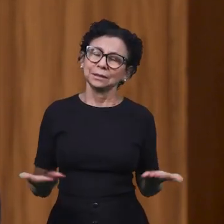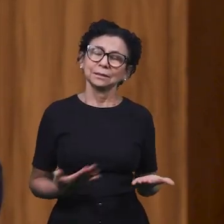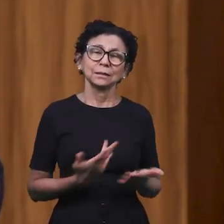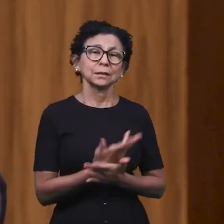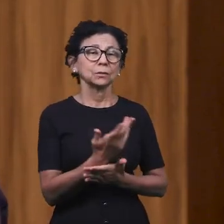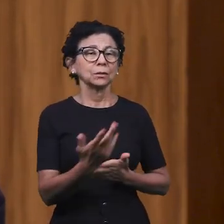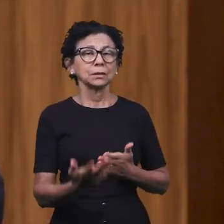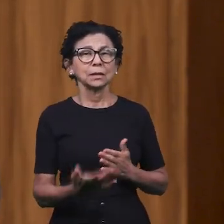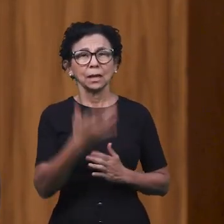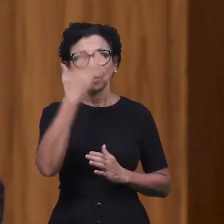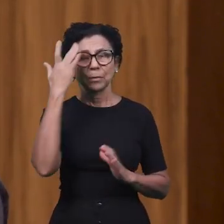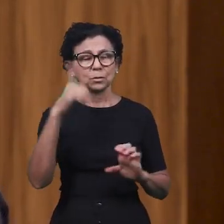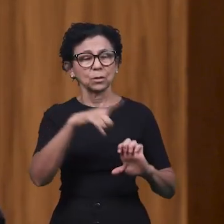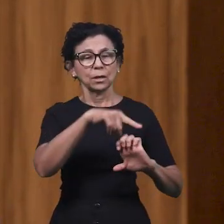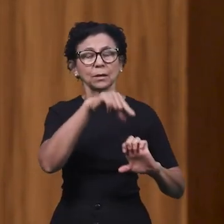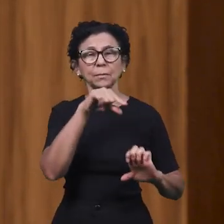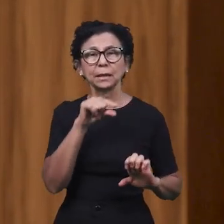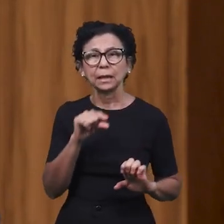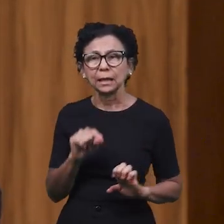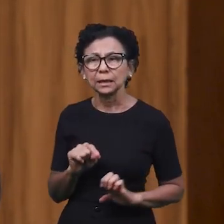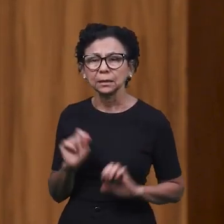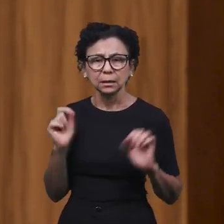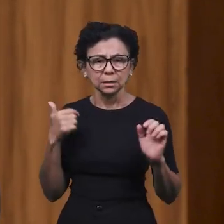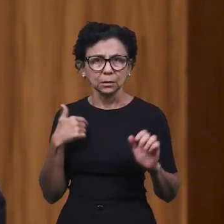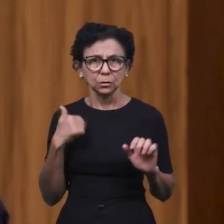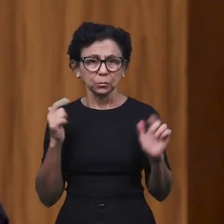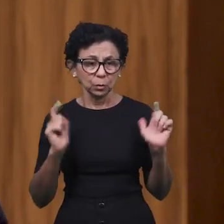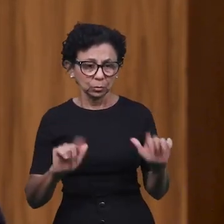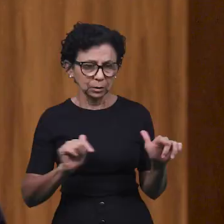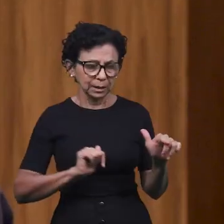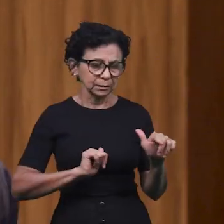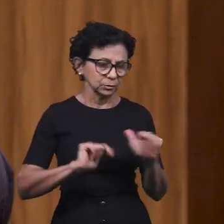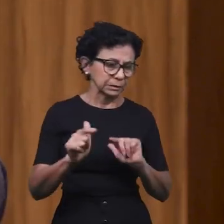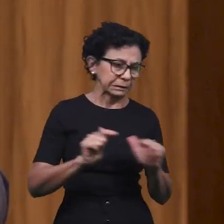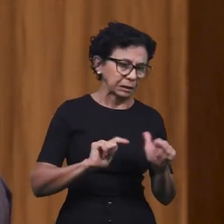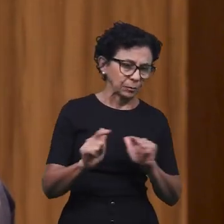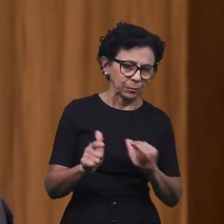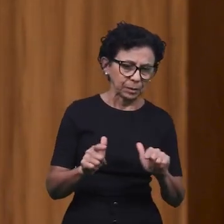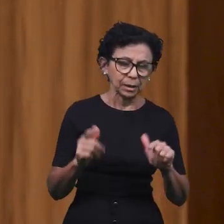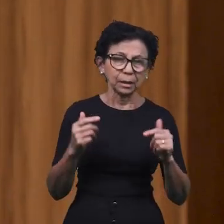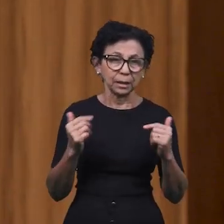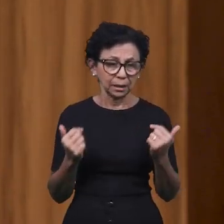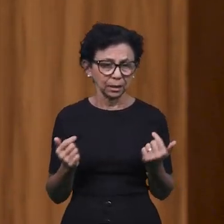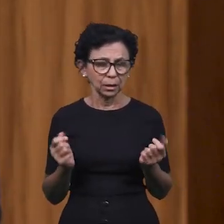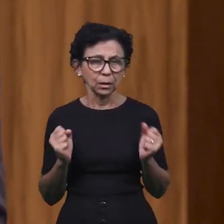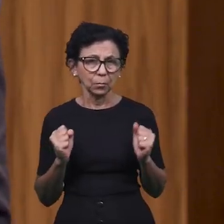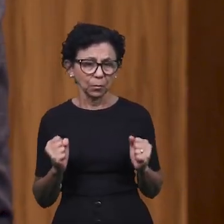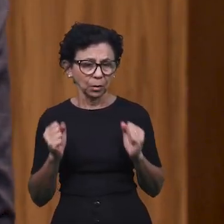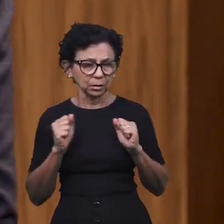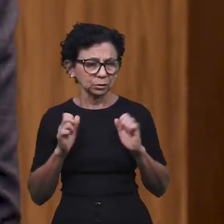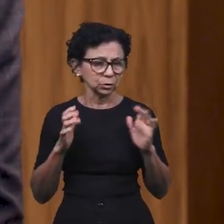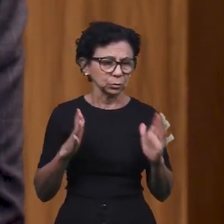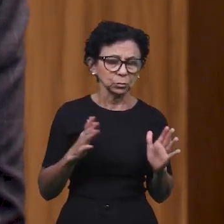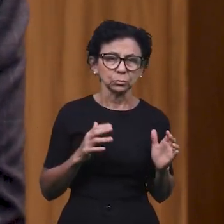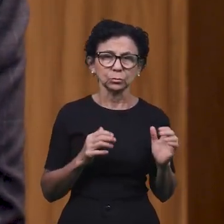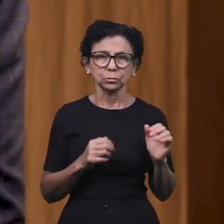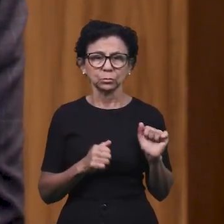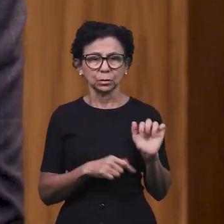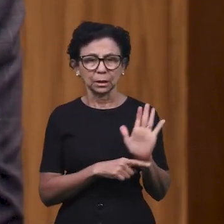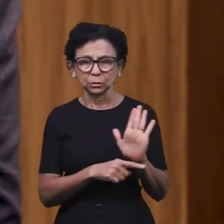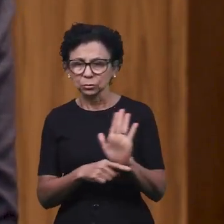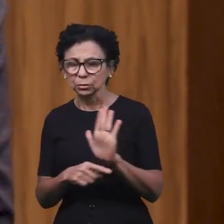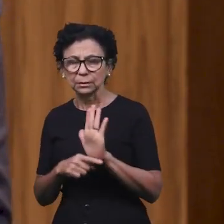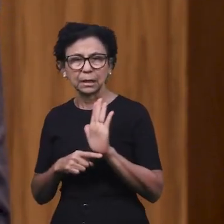Eu enxergo alguma coisa no meu local de trabalho, se eu vejo que tem oportunidade, que eu posso ter iniciativa, que eu posso auxiliar a